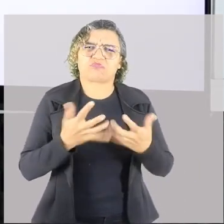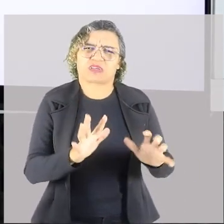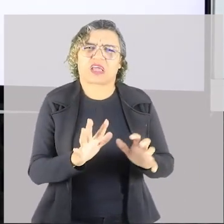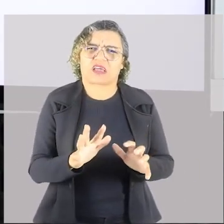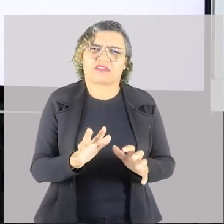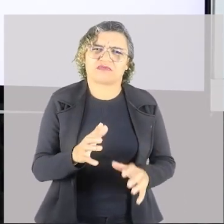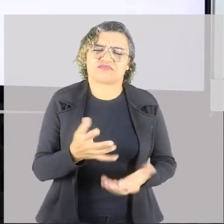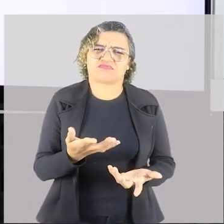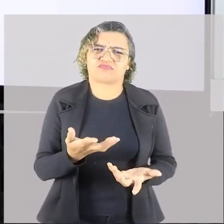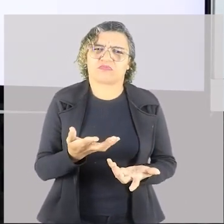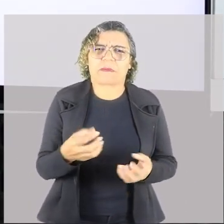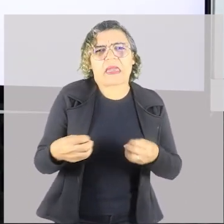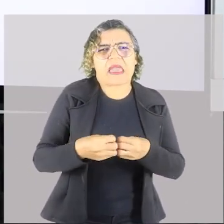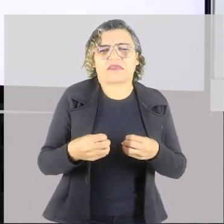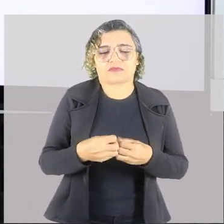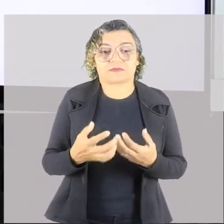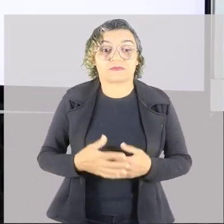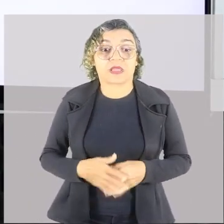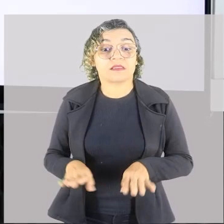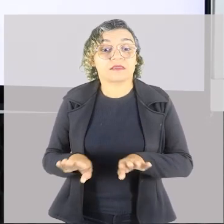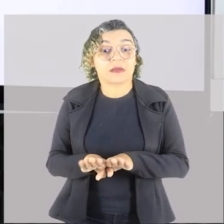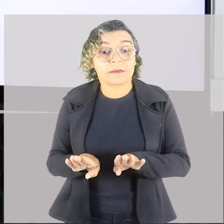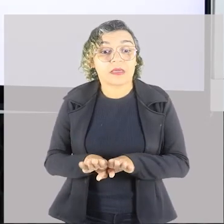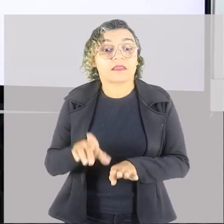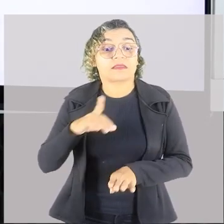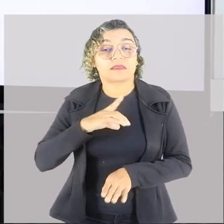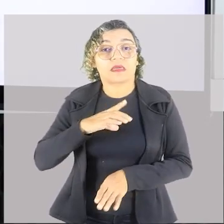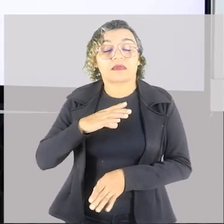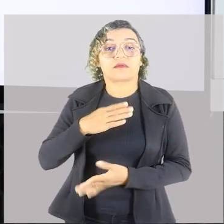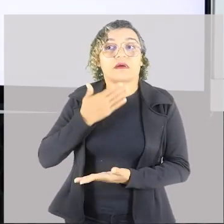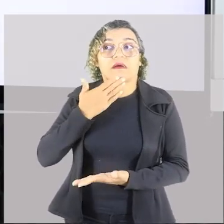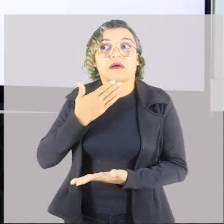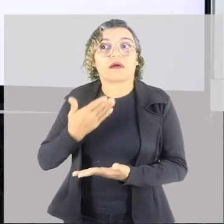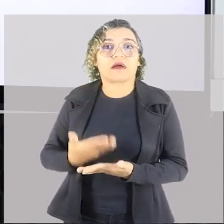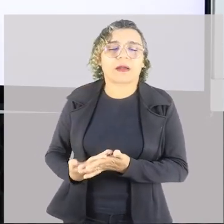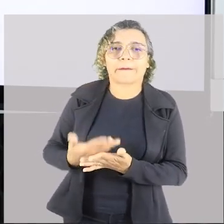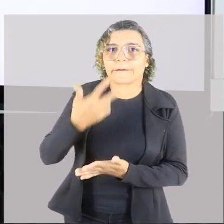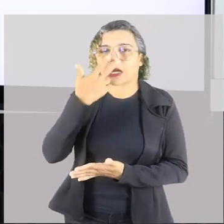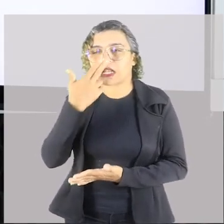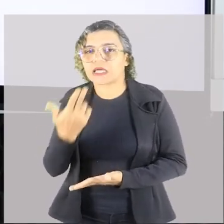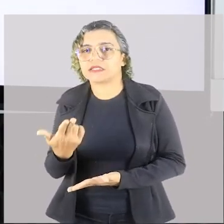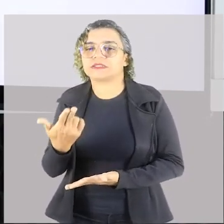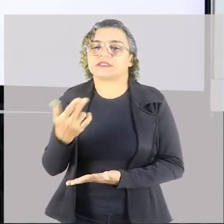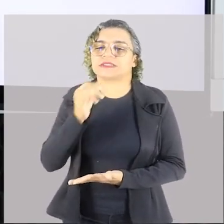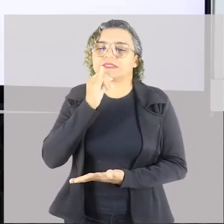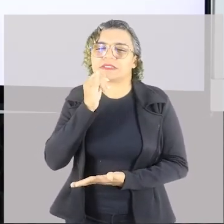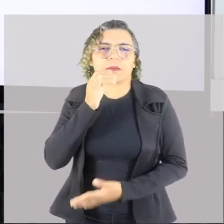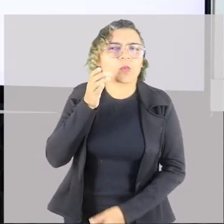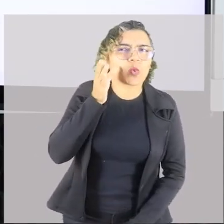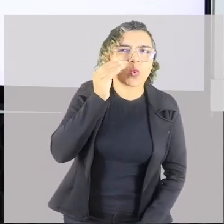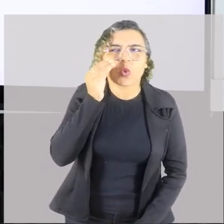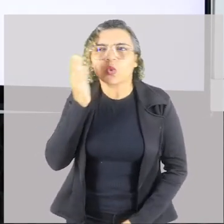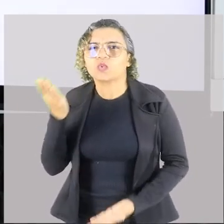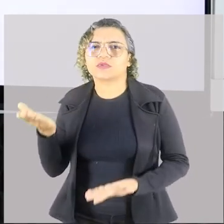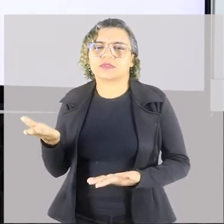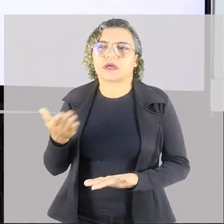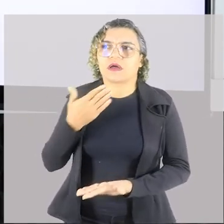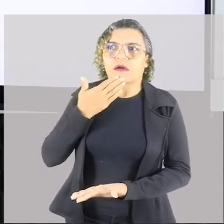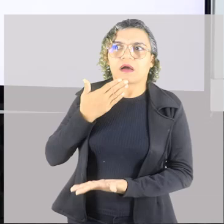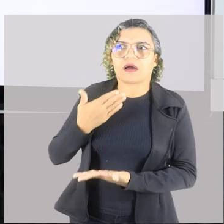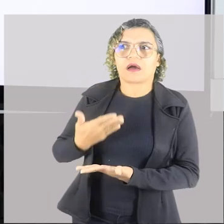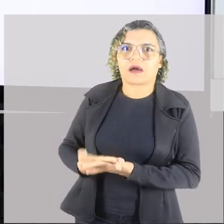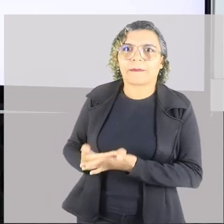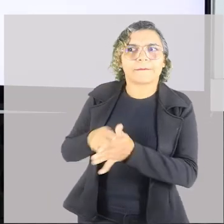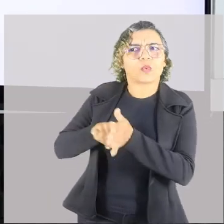querer próximo. E, ao mesmo tempo, existe uma fascinação romantizada, né? Existe uma visão ali de curiosidade, de